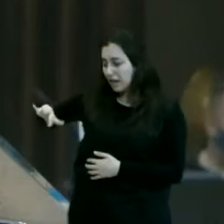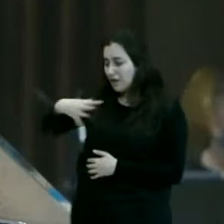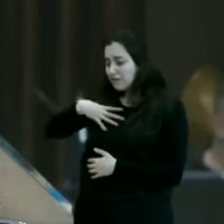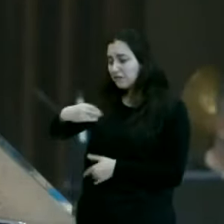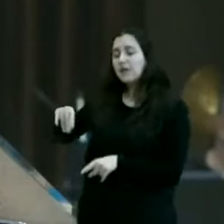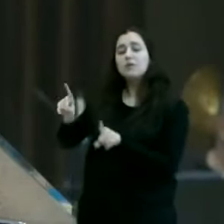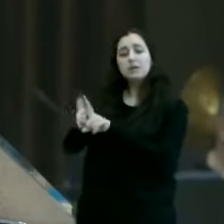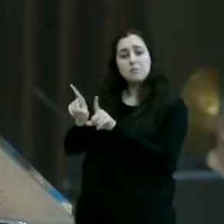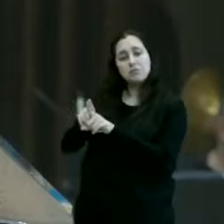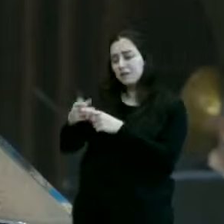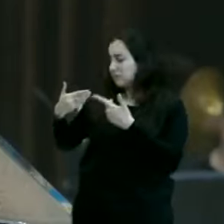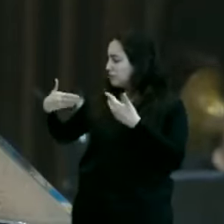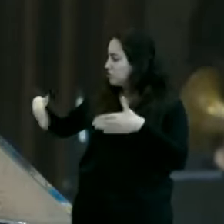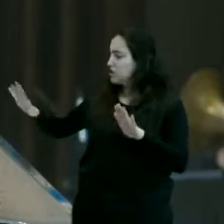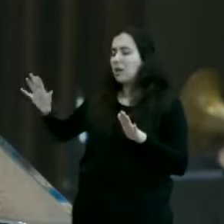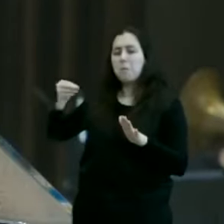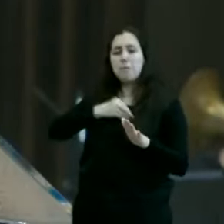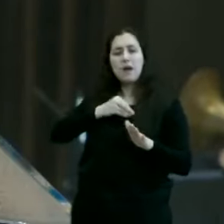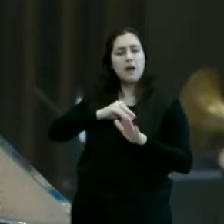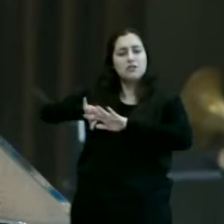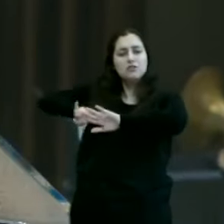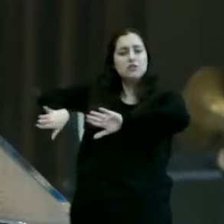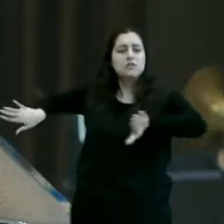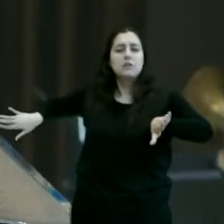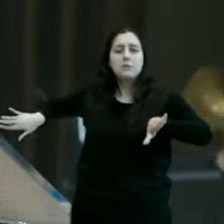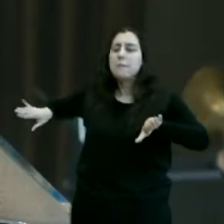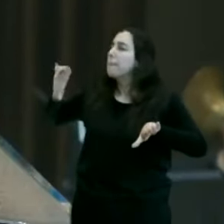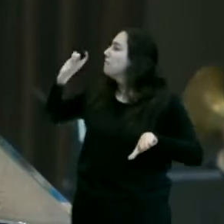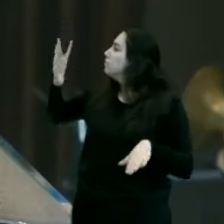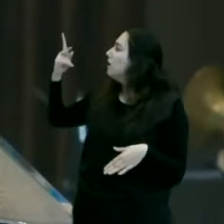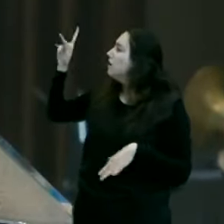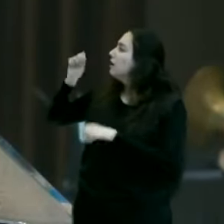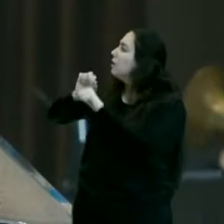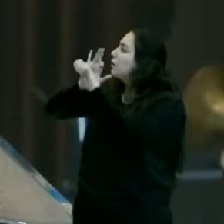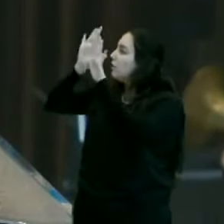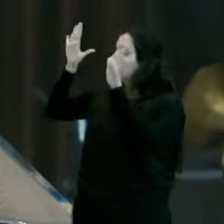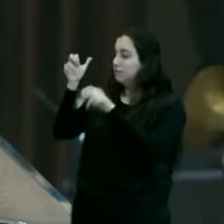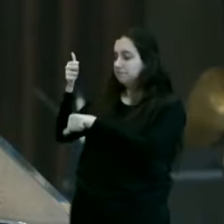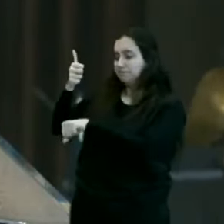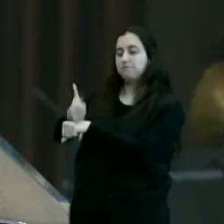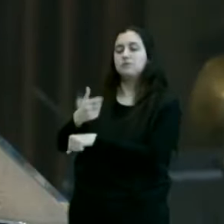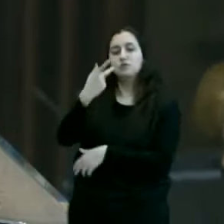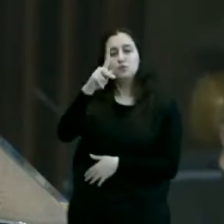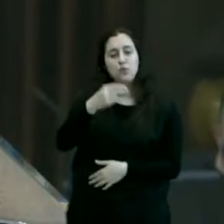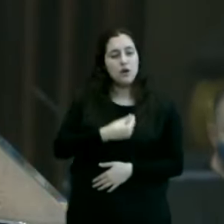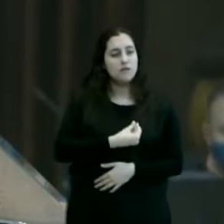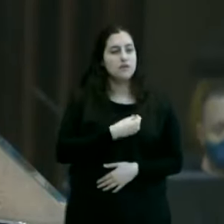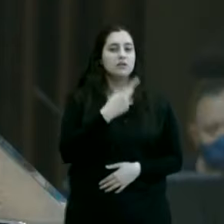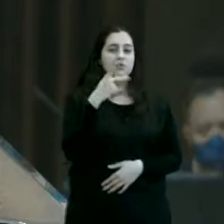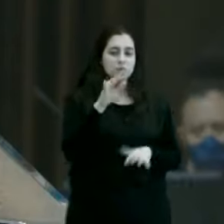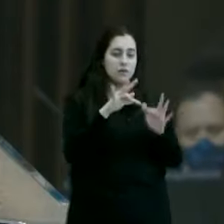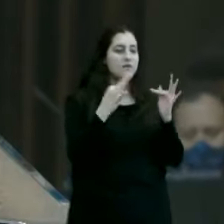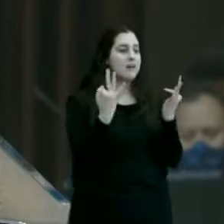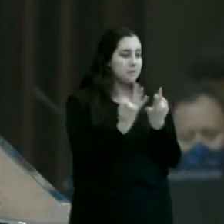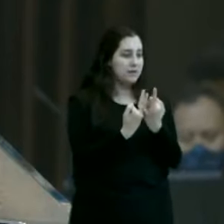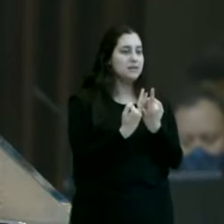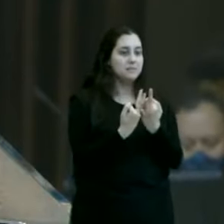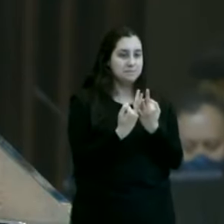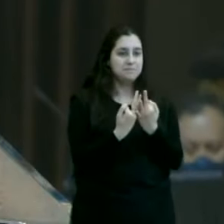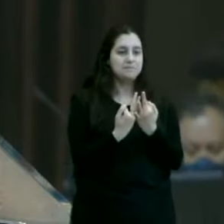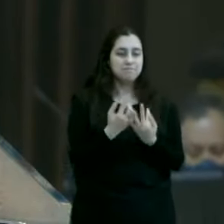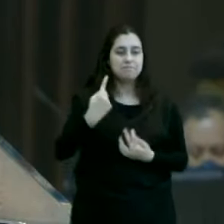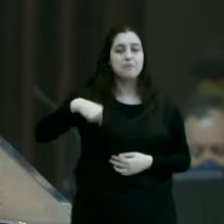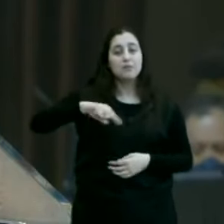e deixar que a glória do Senhor domine a sua vida e a história da sua família. Nós precisamos